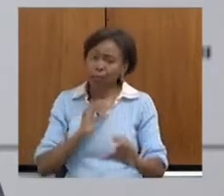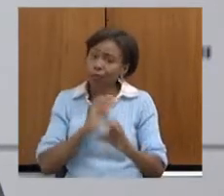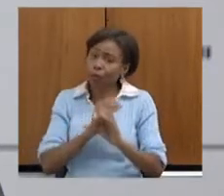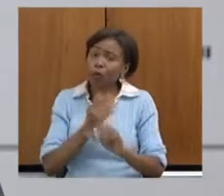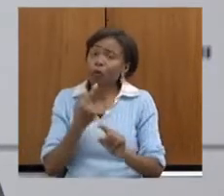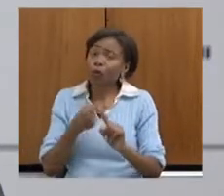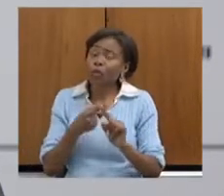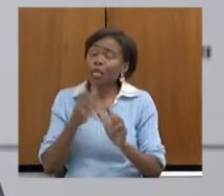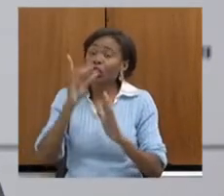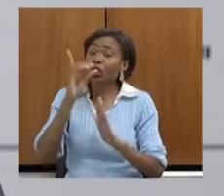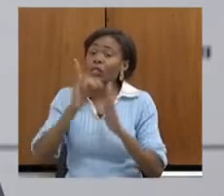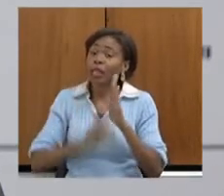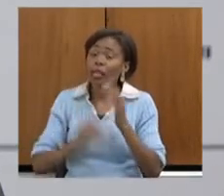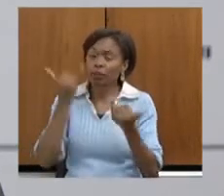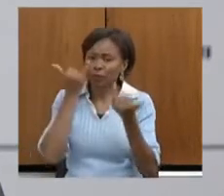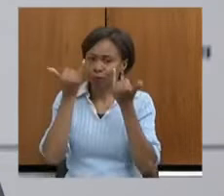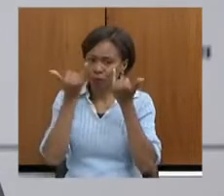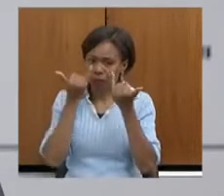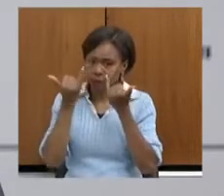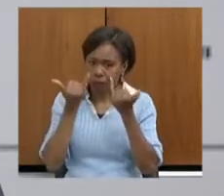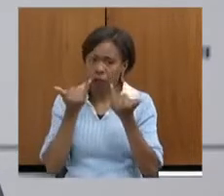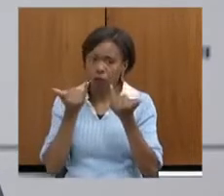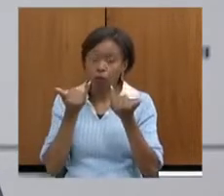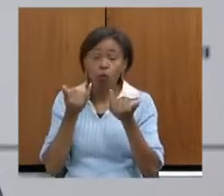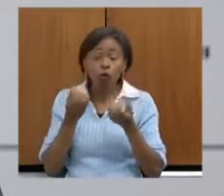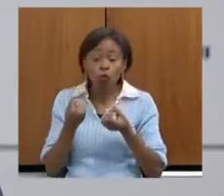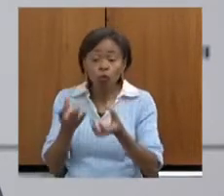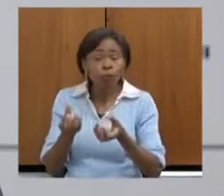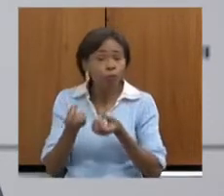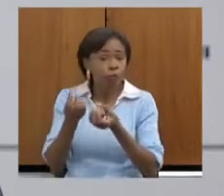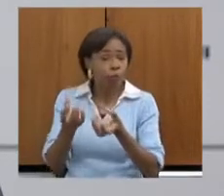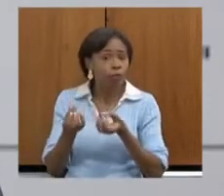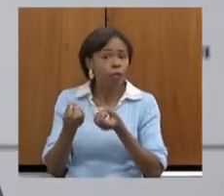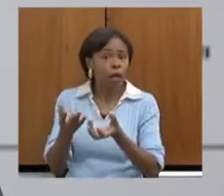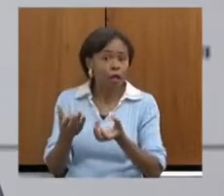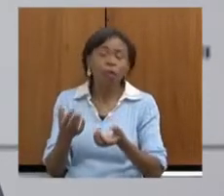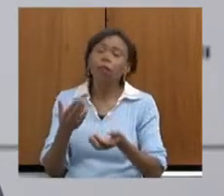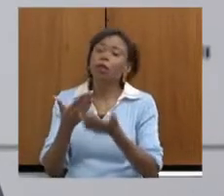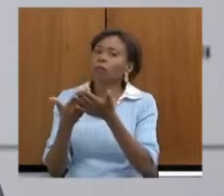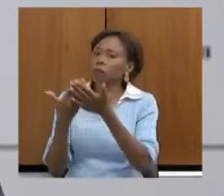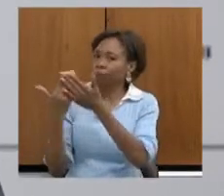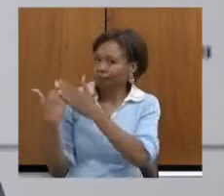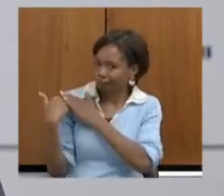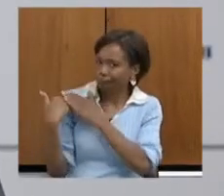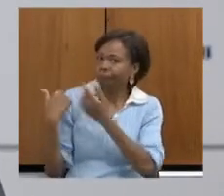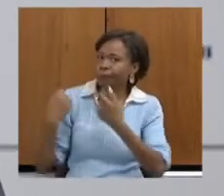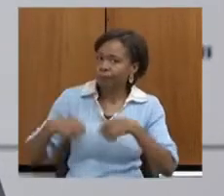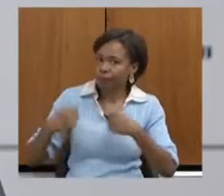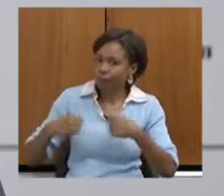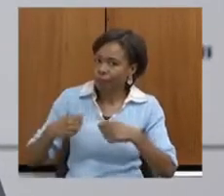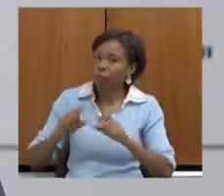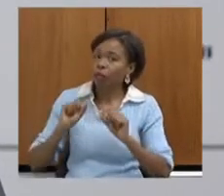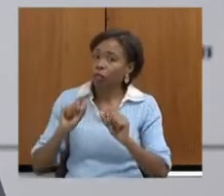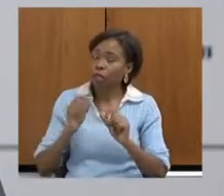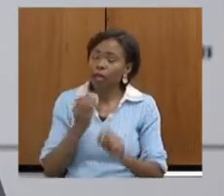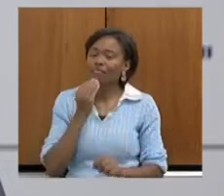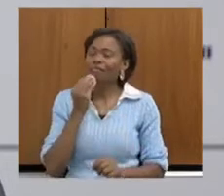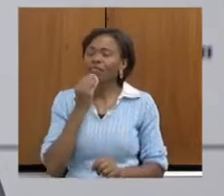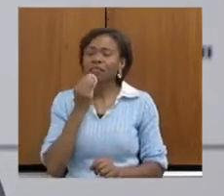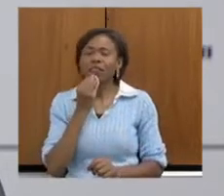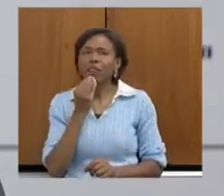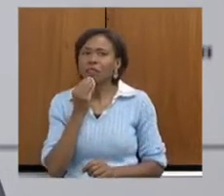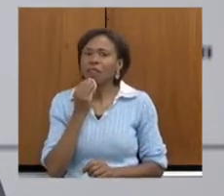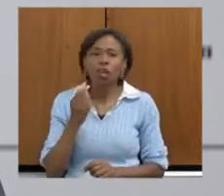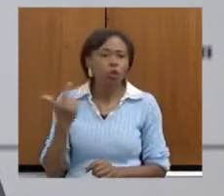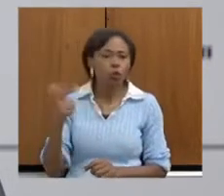de acesso à informação mas toda a informação repassada é feita com responsabilidade de que não sejam criadas expectativas